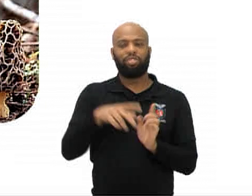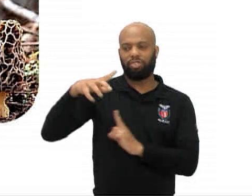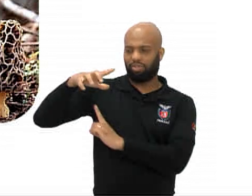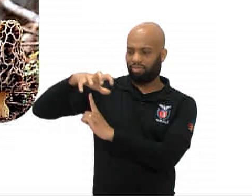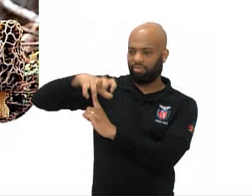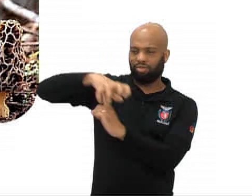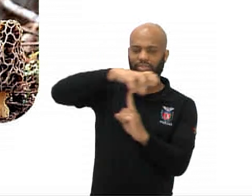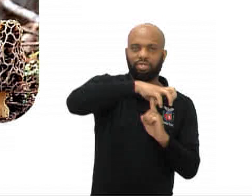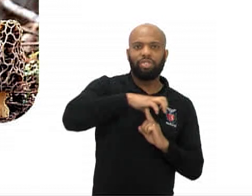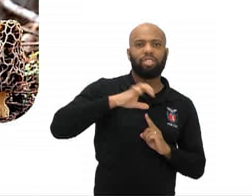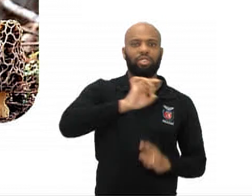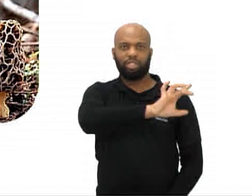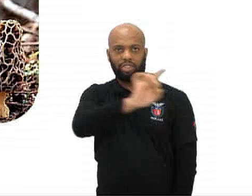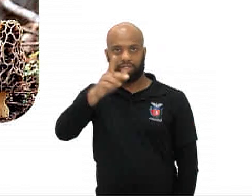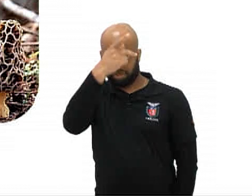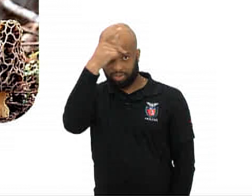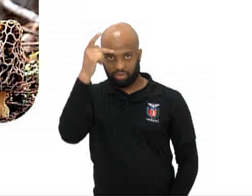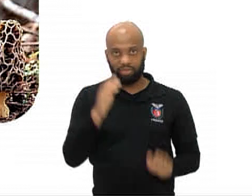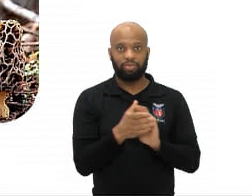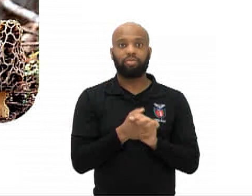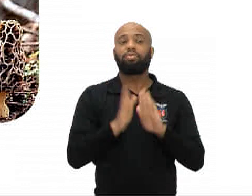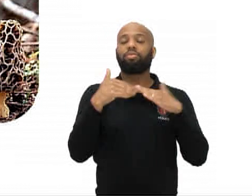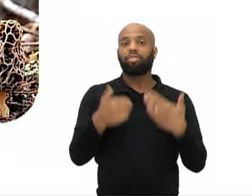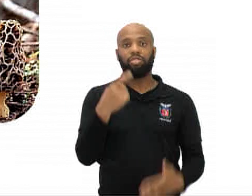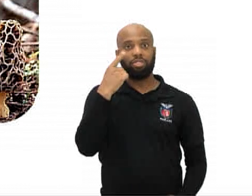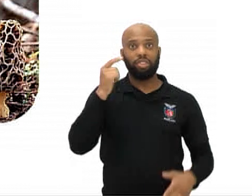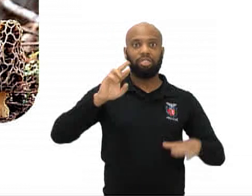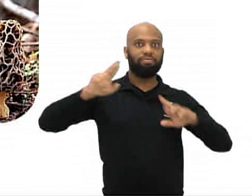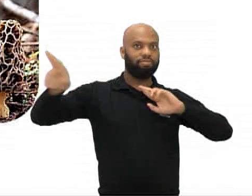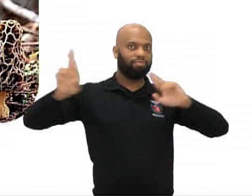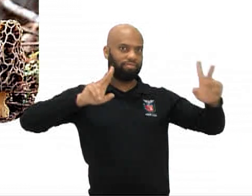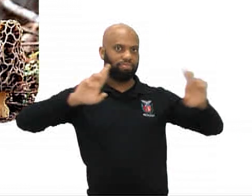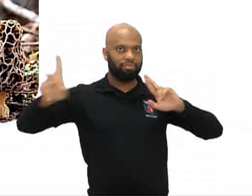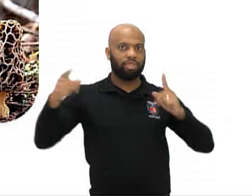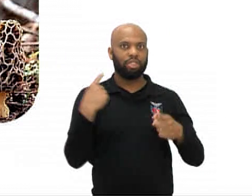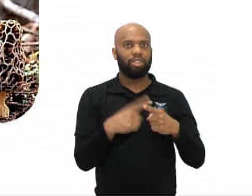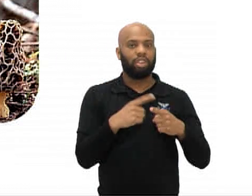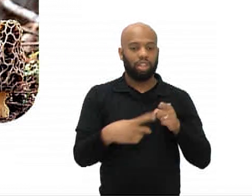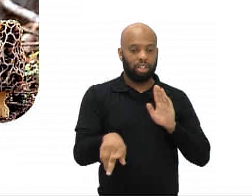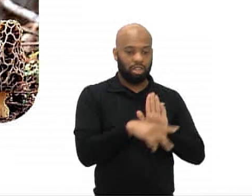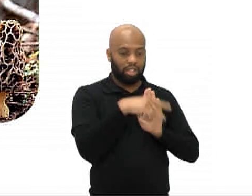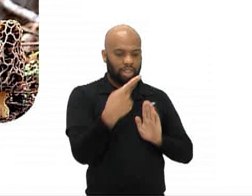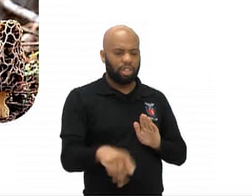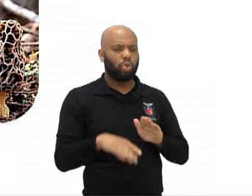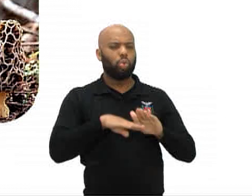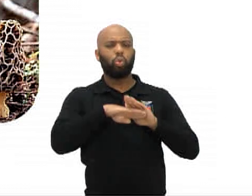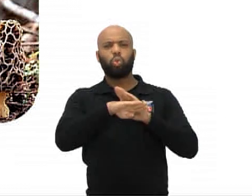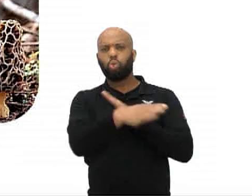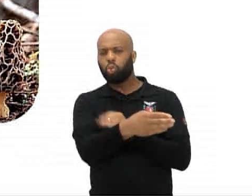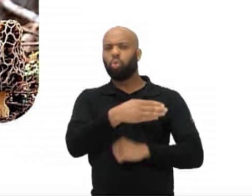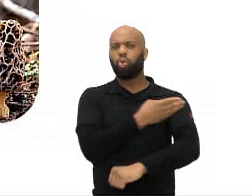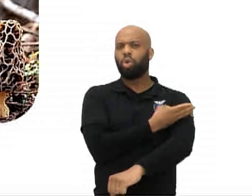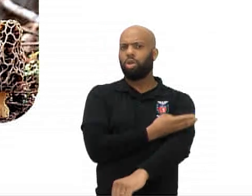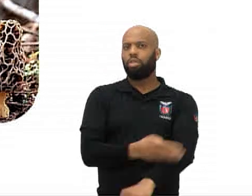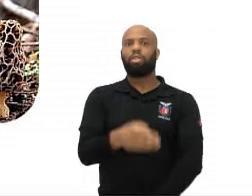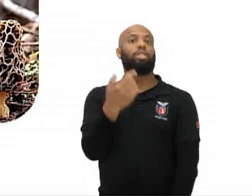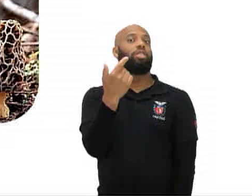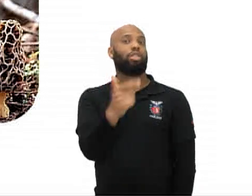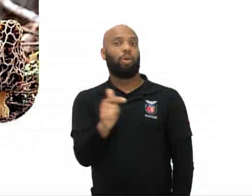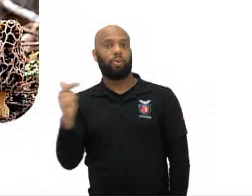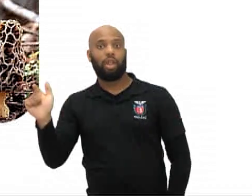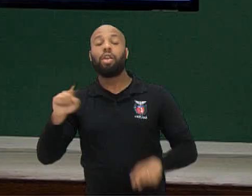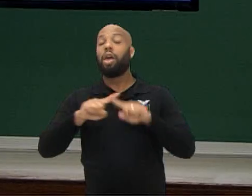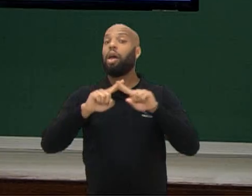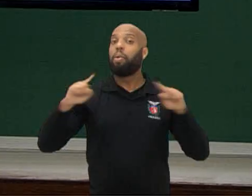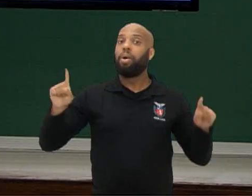por pessoa por ano. Então, olha a diferença, não é realmente do nosso costume, mas